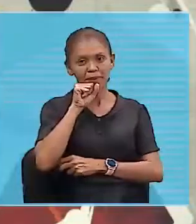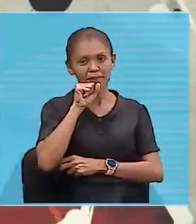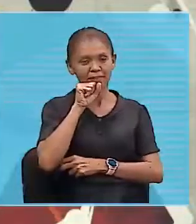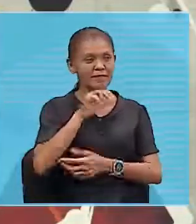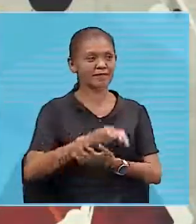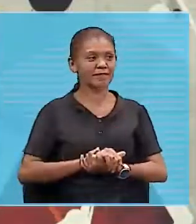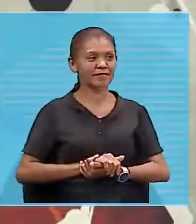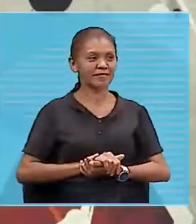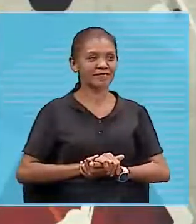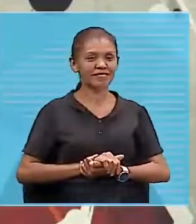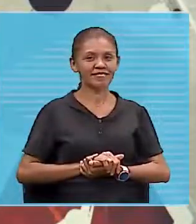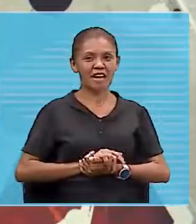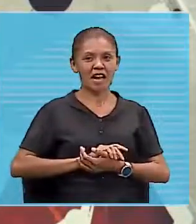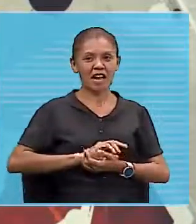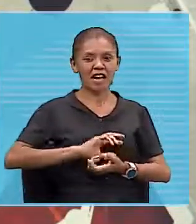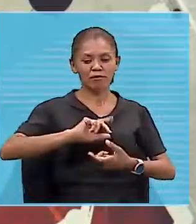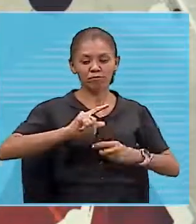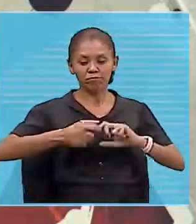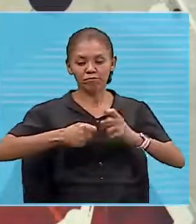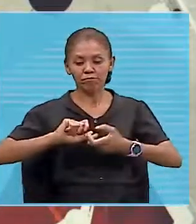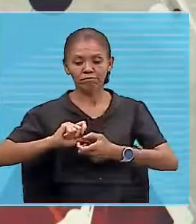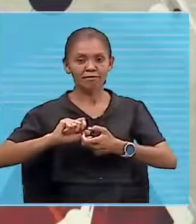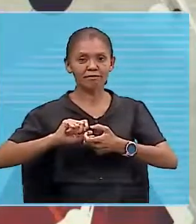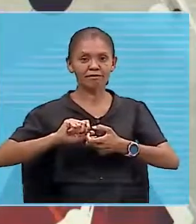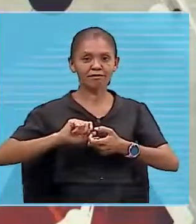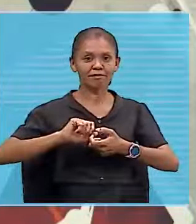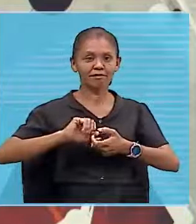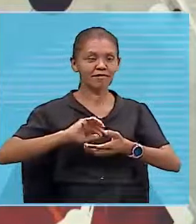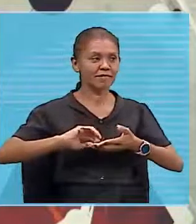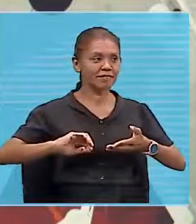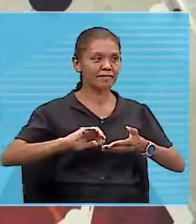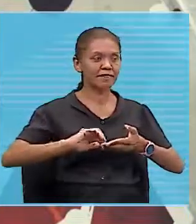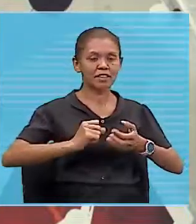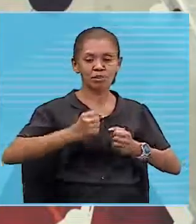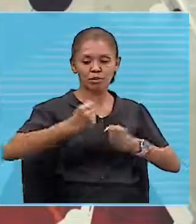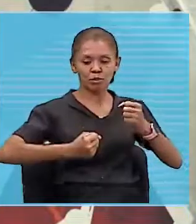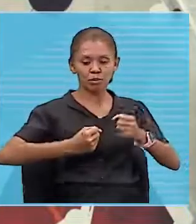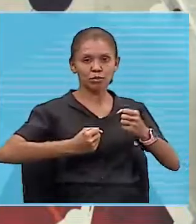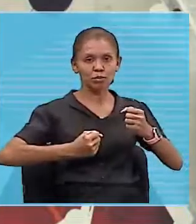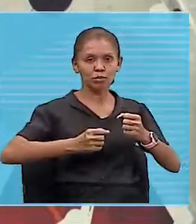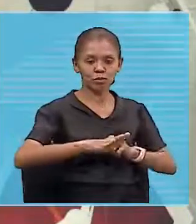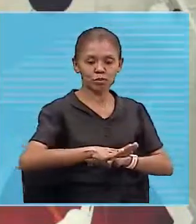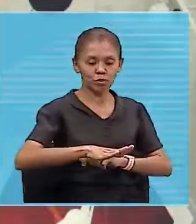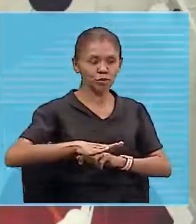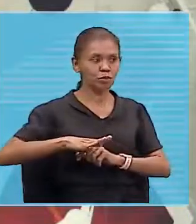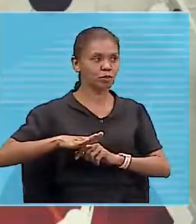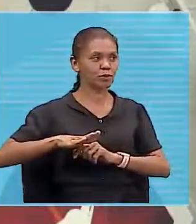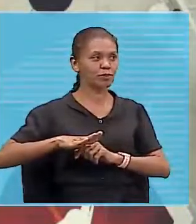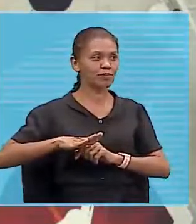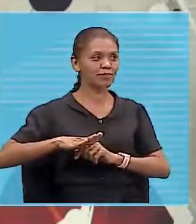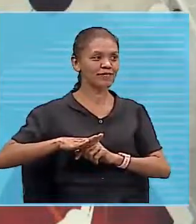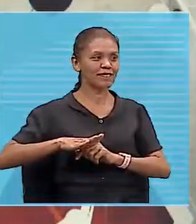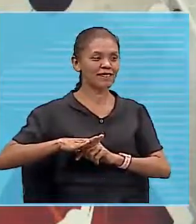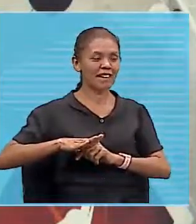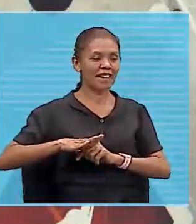aí ele tira corrente do para-choque ele tira o Fusca de ré e se a tua vez para mim Eu Nunca